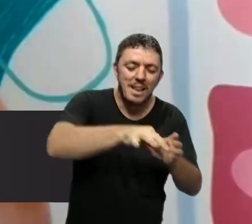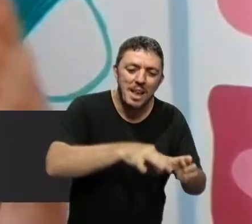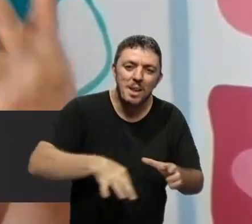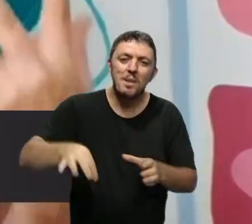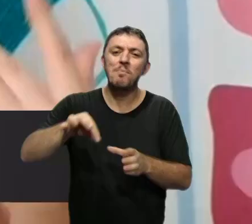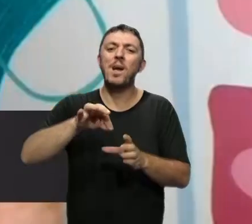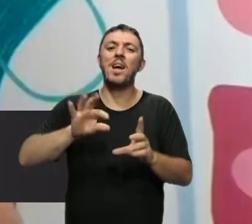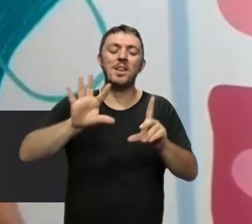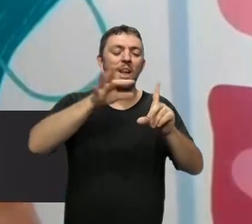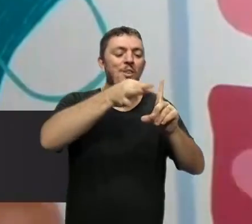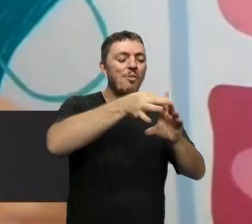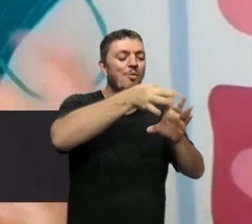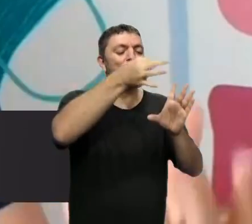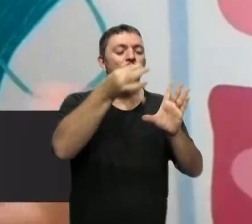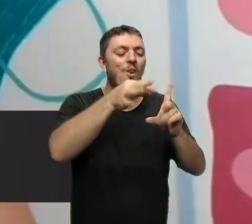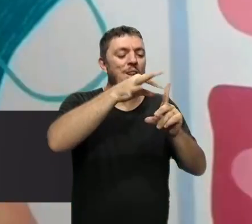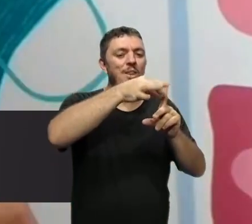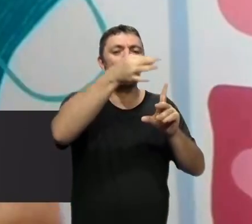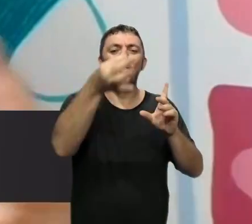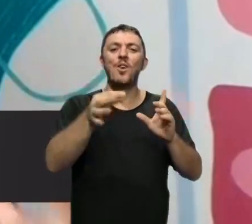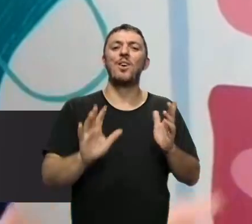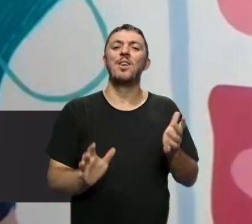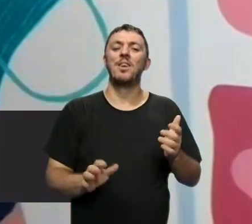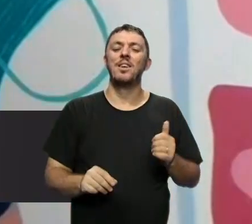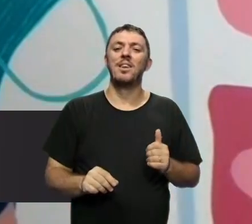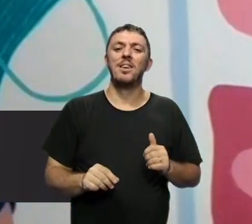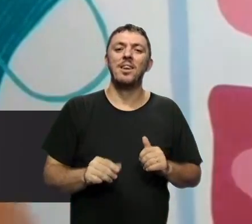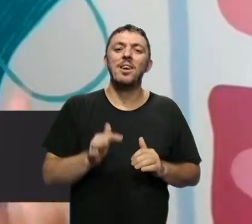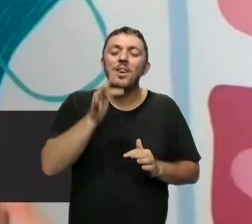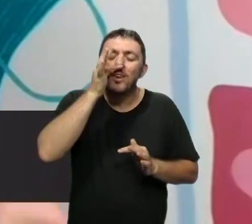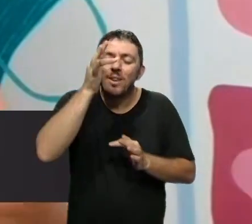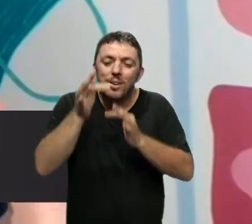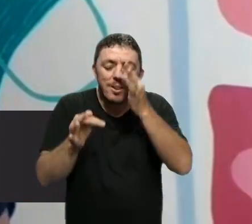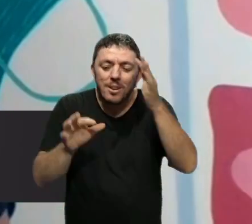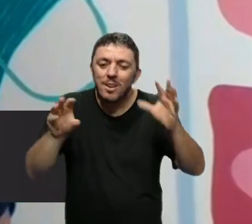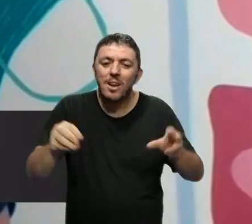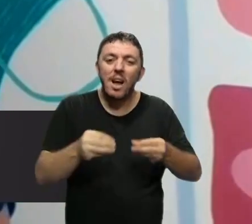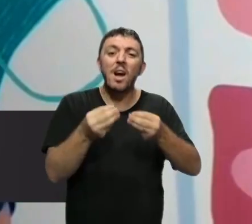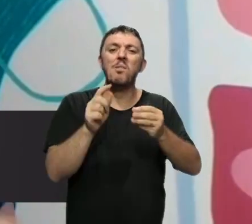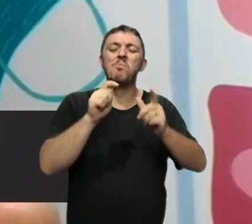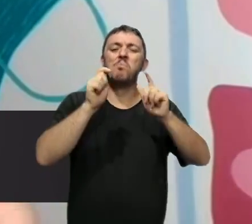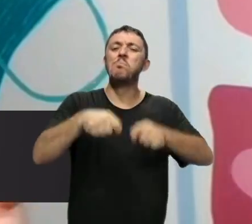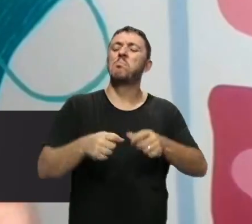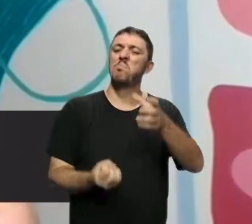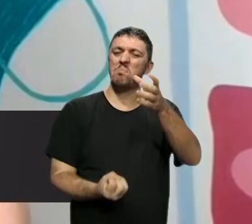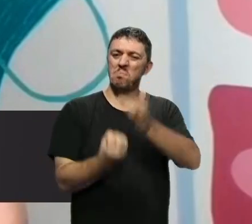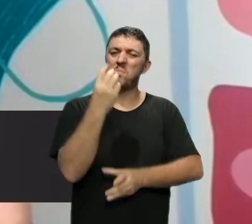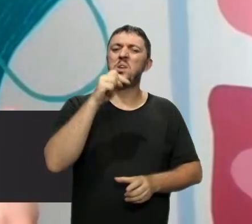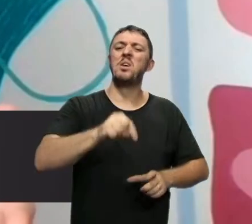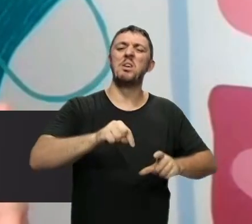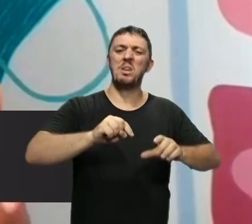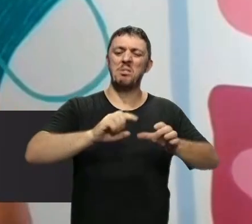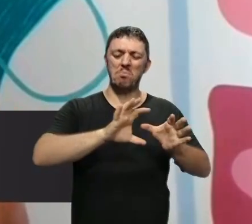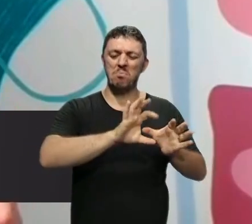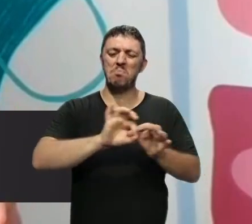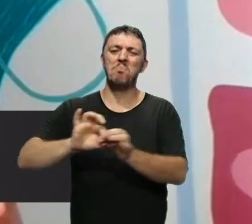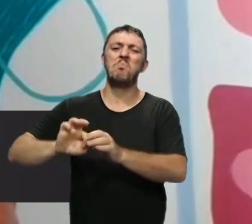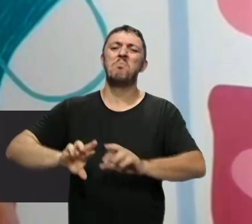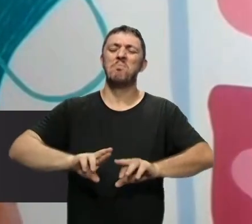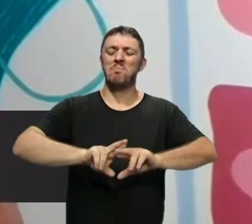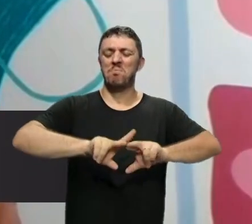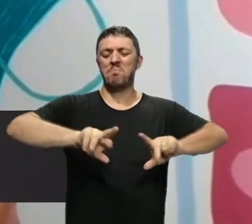gente, e a gente ia construindo diversos contextos com aquele material que ia chegando. Isso também aproximou